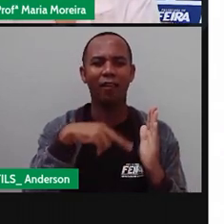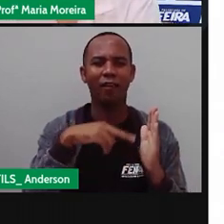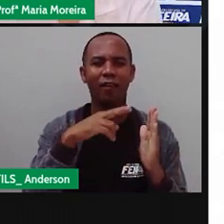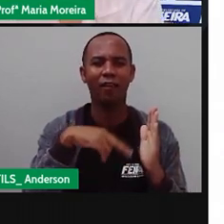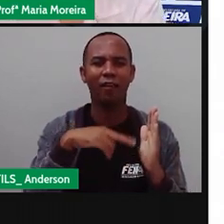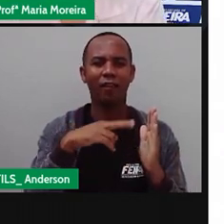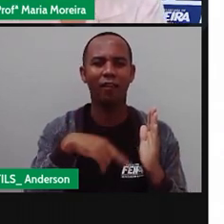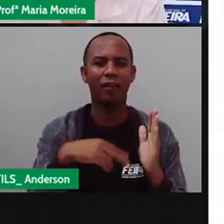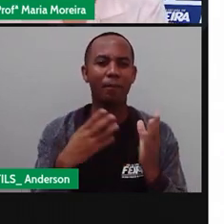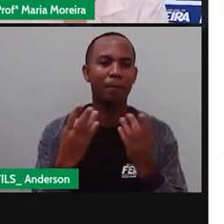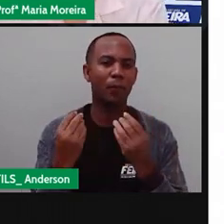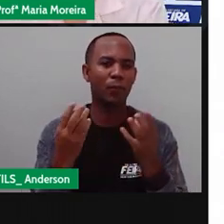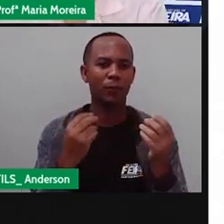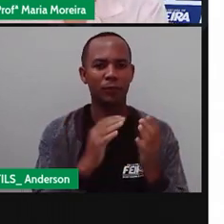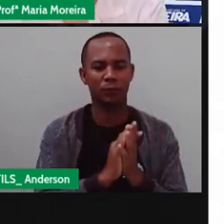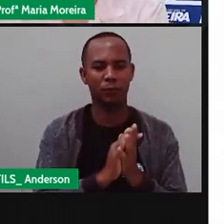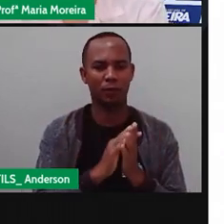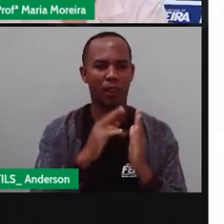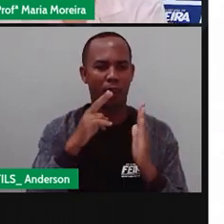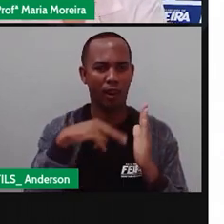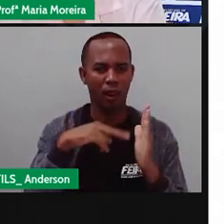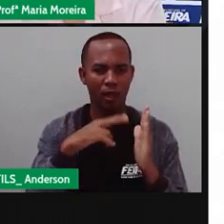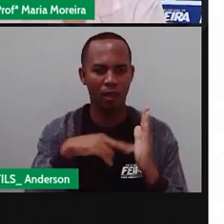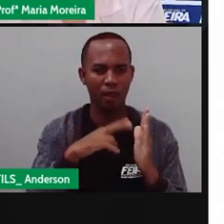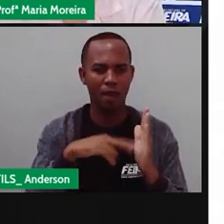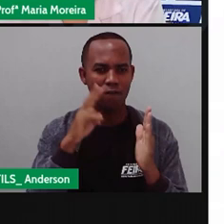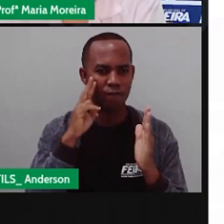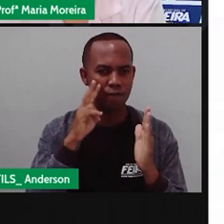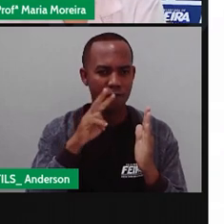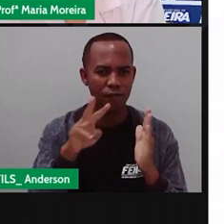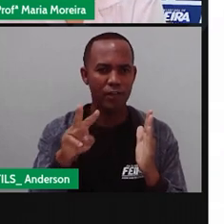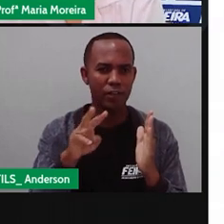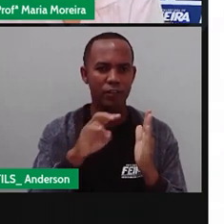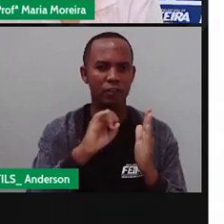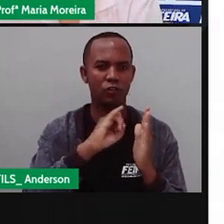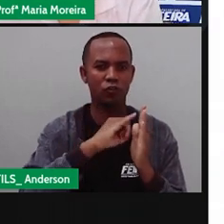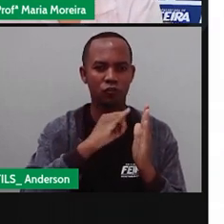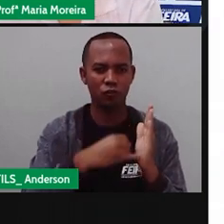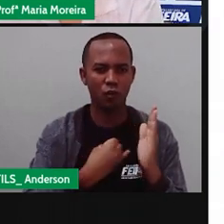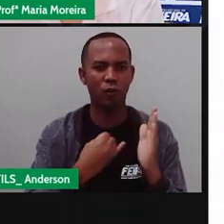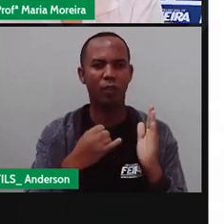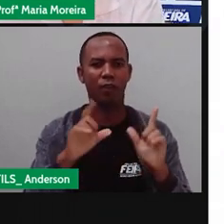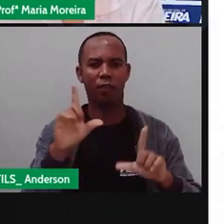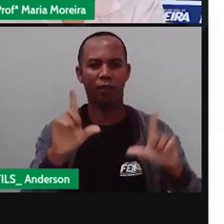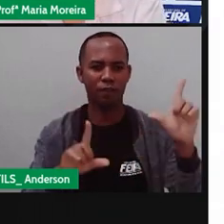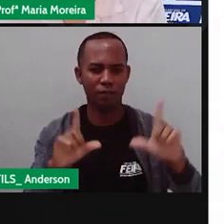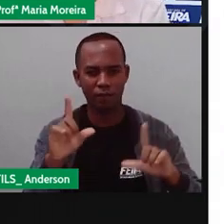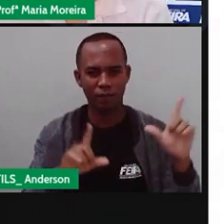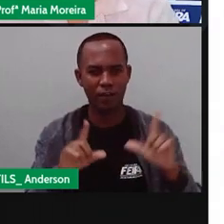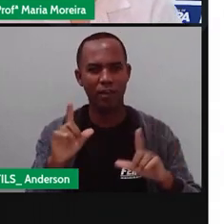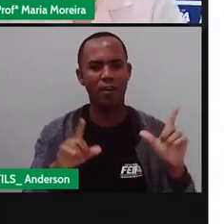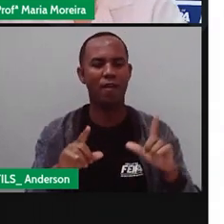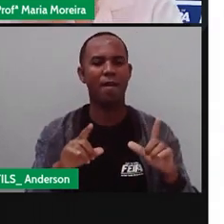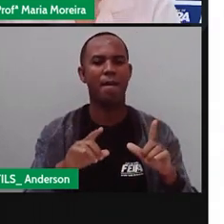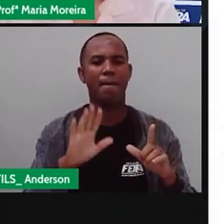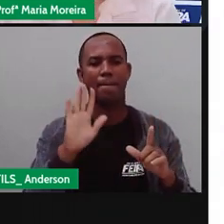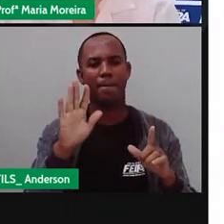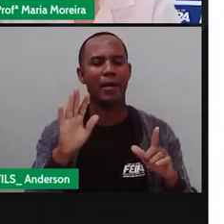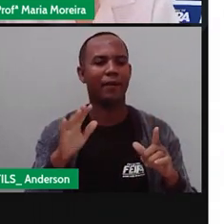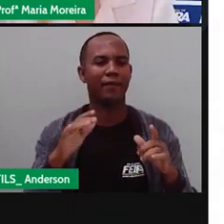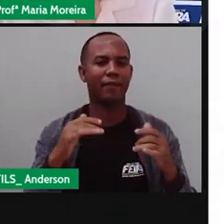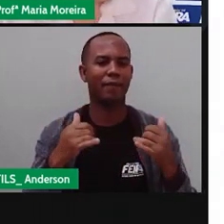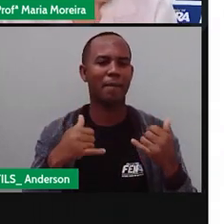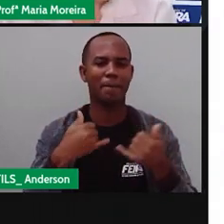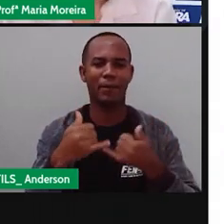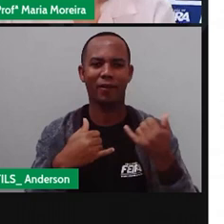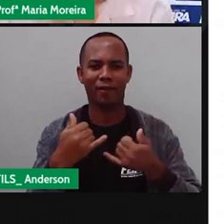ler muito. Ler, assistir jornal, TV, aí não desenho animado, né? Que é divertido,